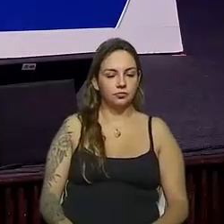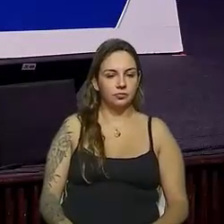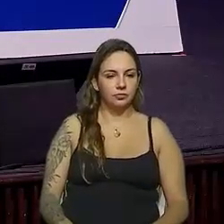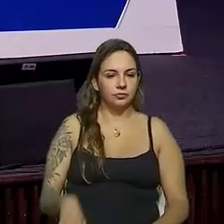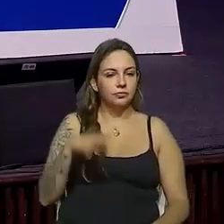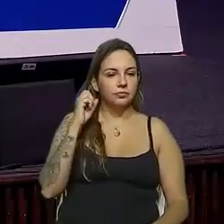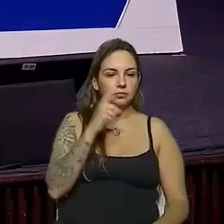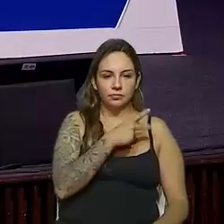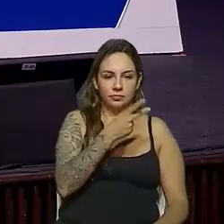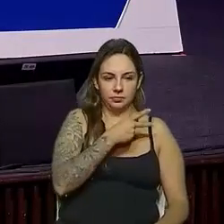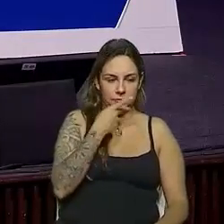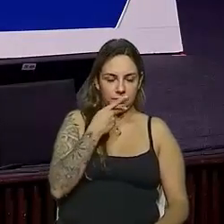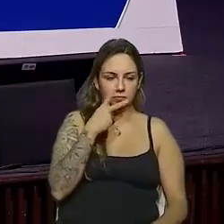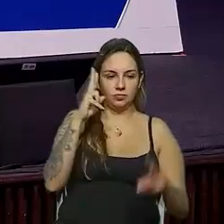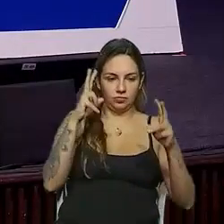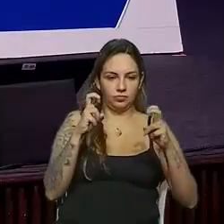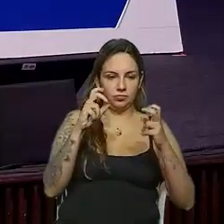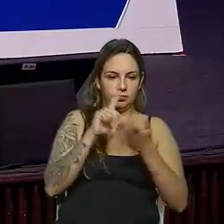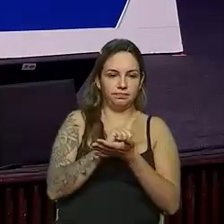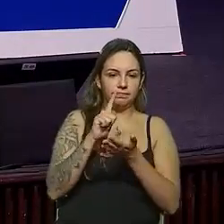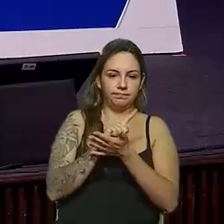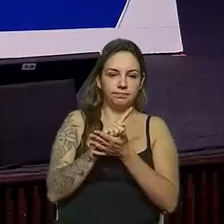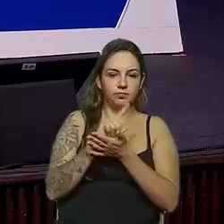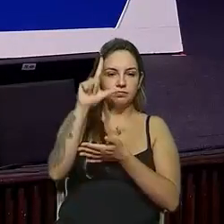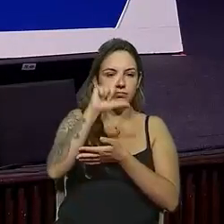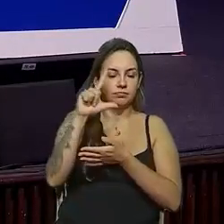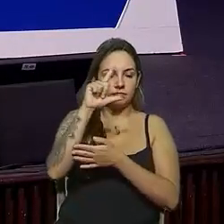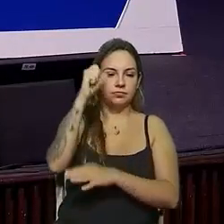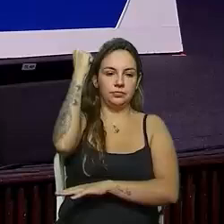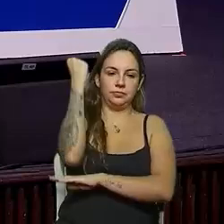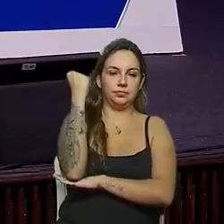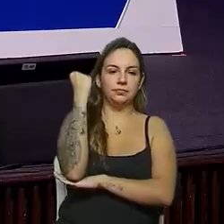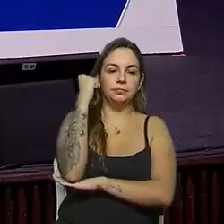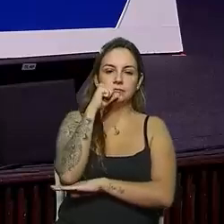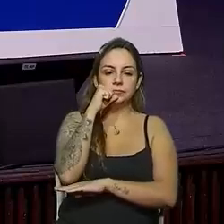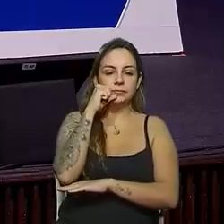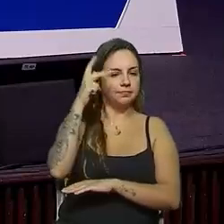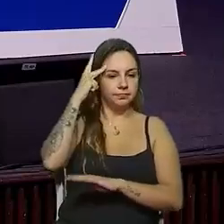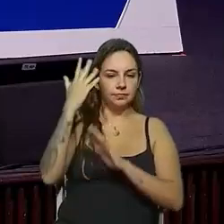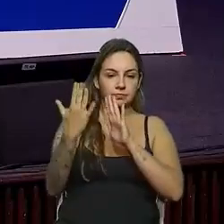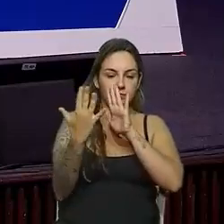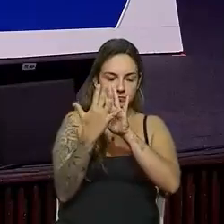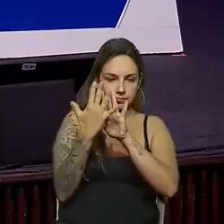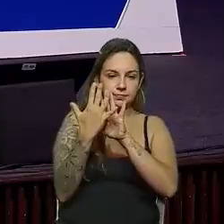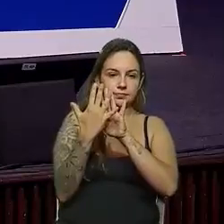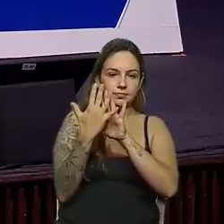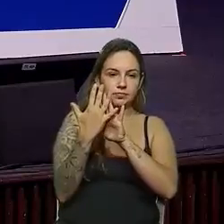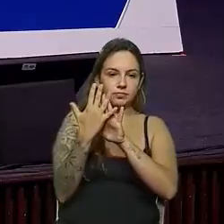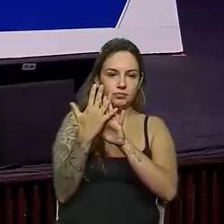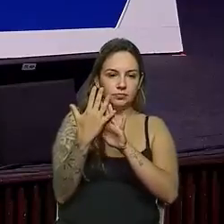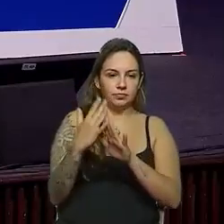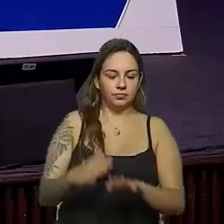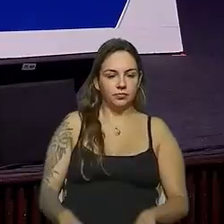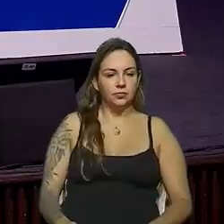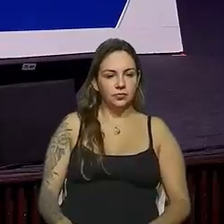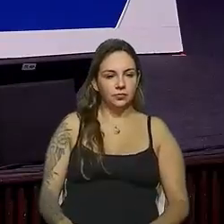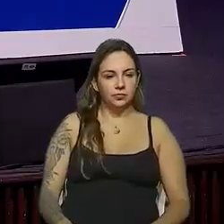Mas eu queria ouvir vocês dois sobre o papel da literatura para enfrentar o